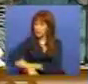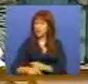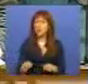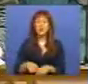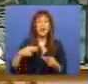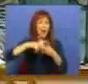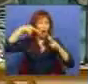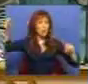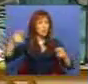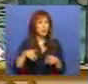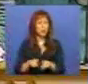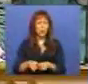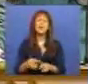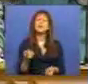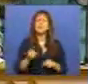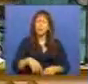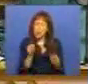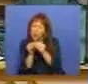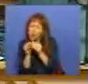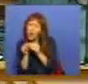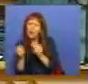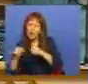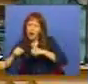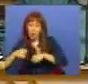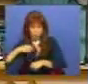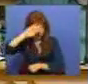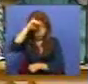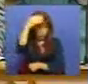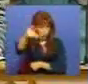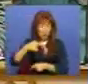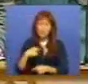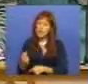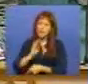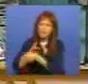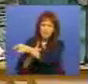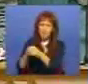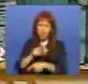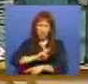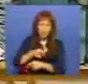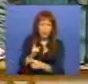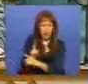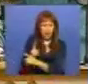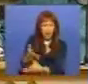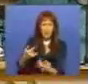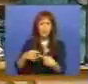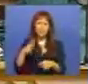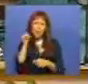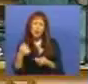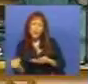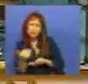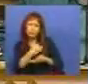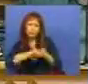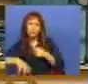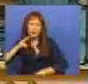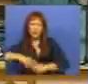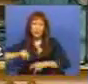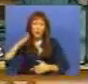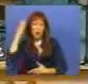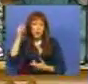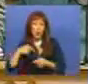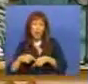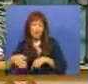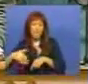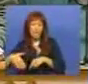As autarquias frequentemente são coniventes, como nós sabemos, e dependentes deste poder. A obtenção de receitas fiscais numa perspectiva de